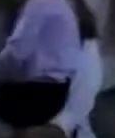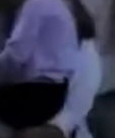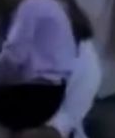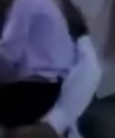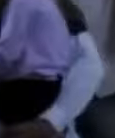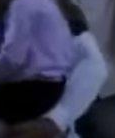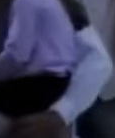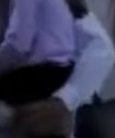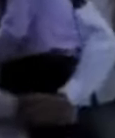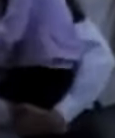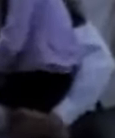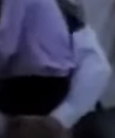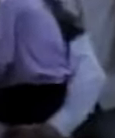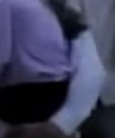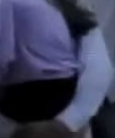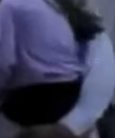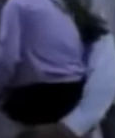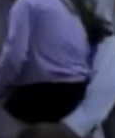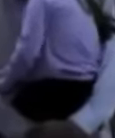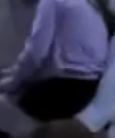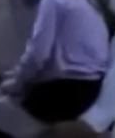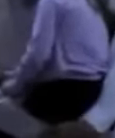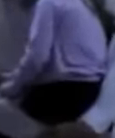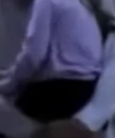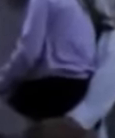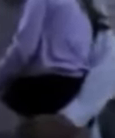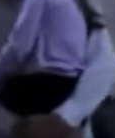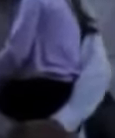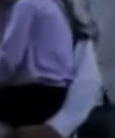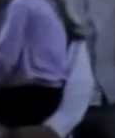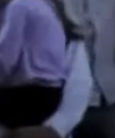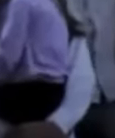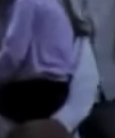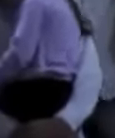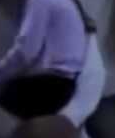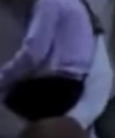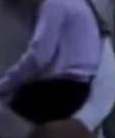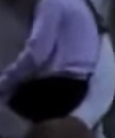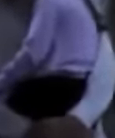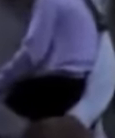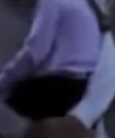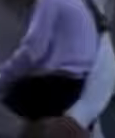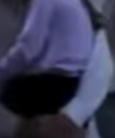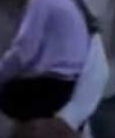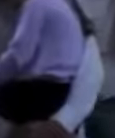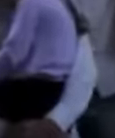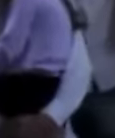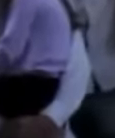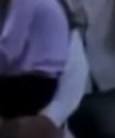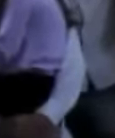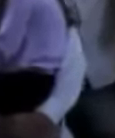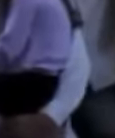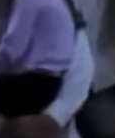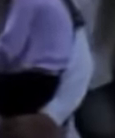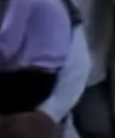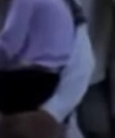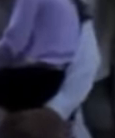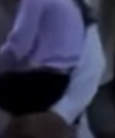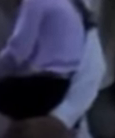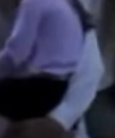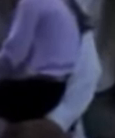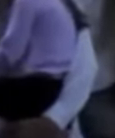você está disposto a assumir um compromisso desse de valor isso é sério então pede graça de